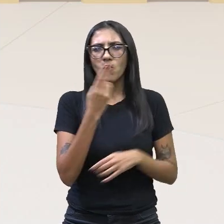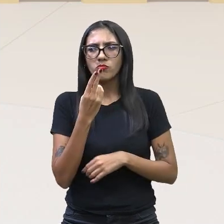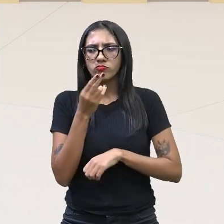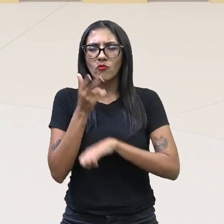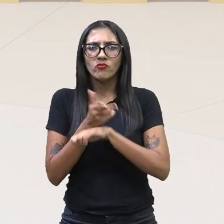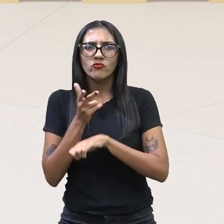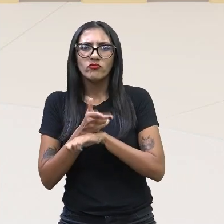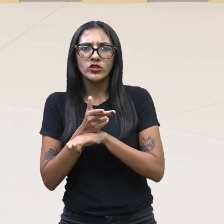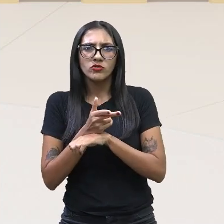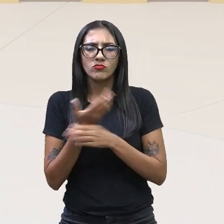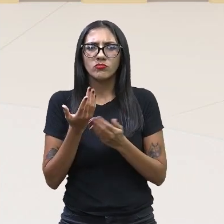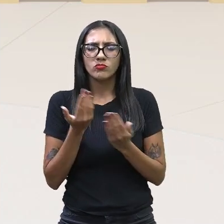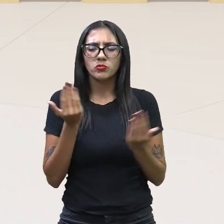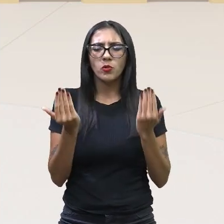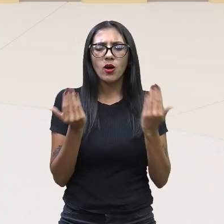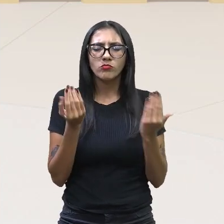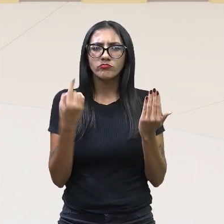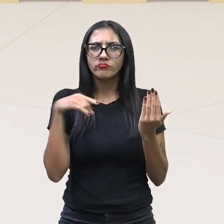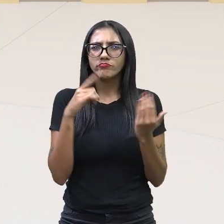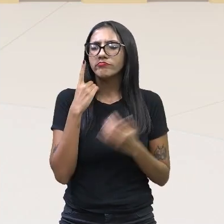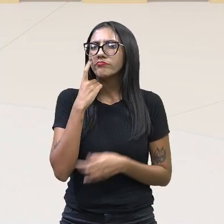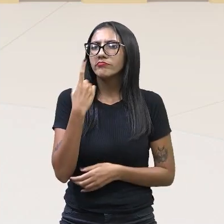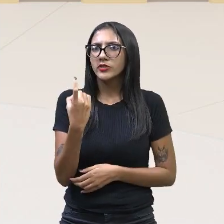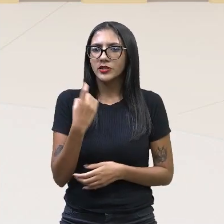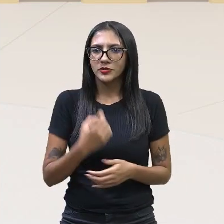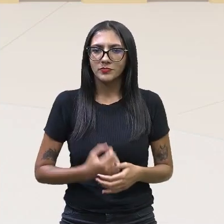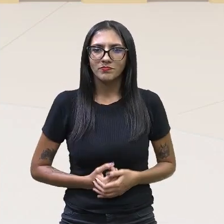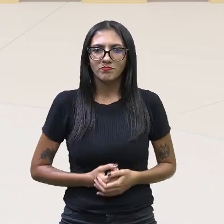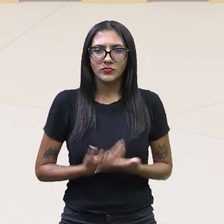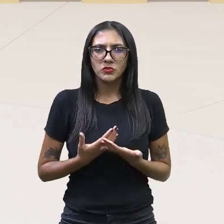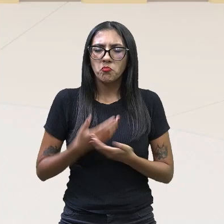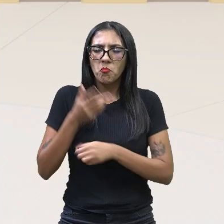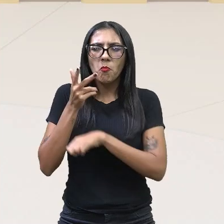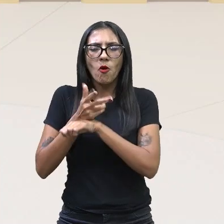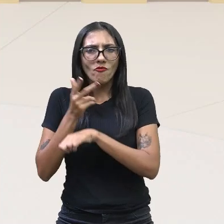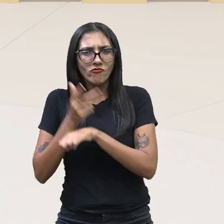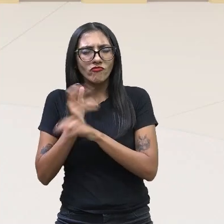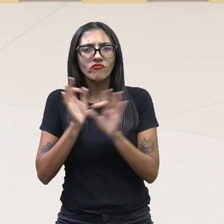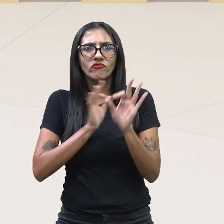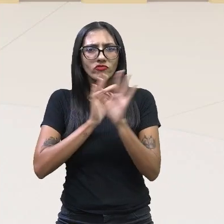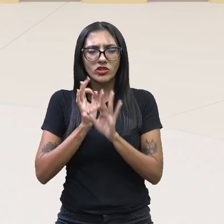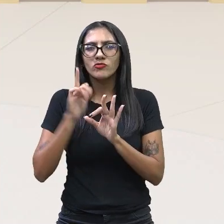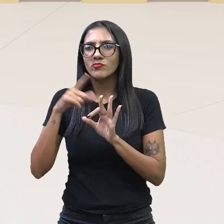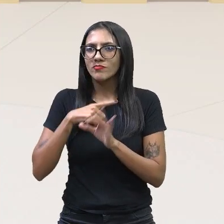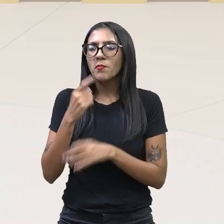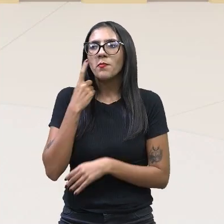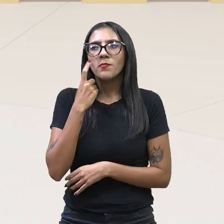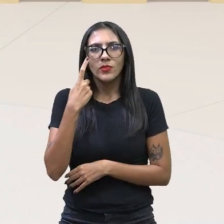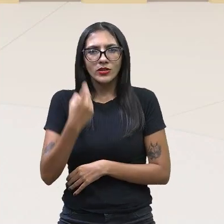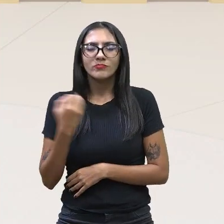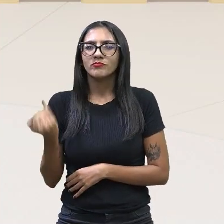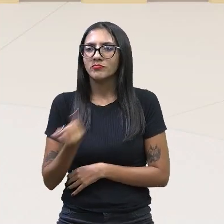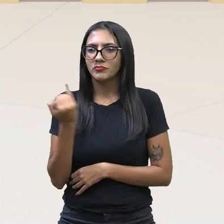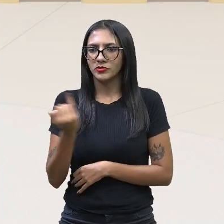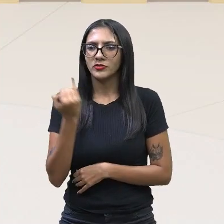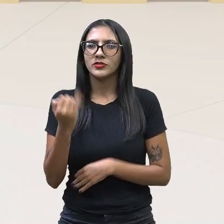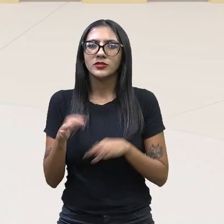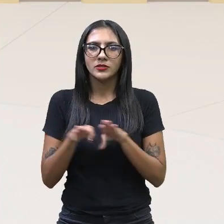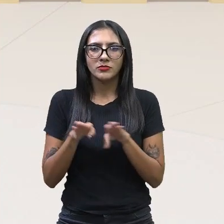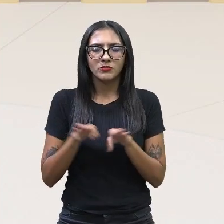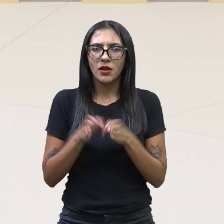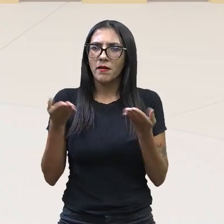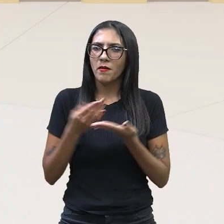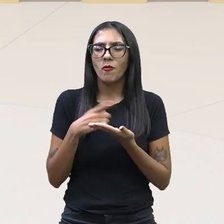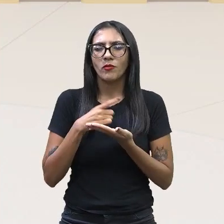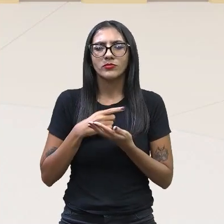tu conseguiu, tu acha que te alcançou mais? O vídeo, com certeza o vídeo. O vídeo, então o vídeo é super importante, principalmente agora, né? Nas redes sociais. Bastante